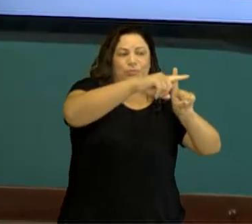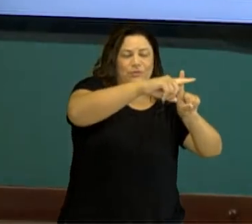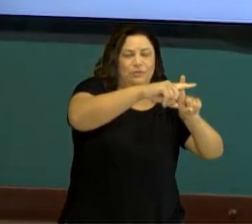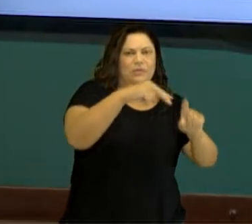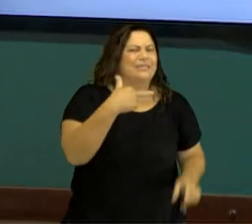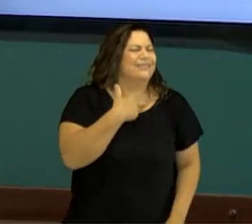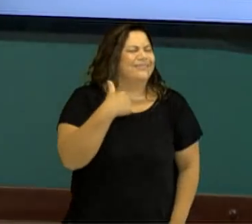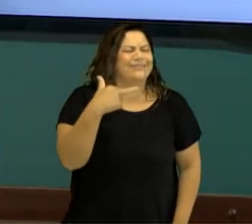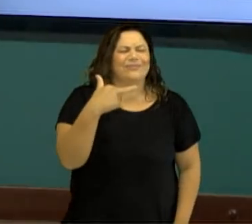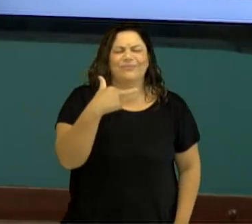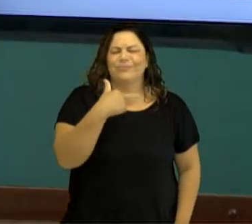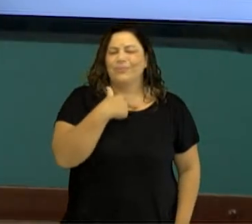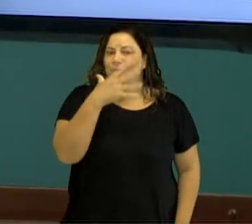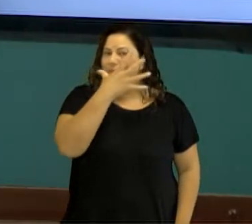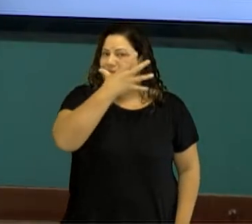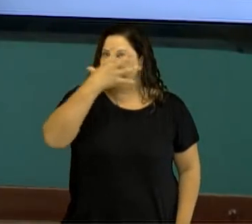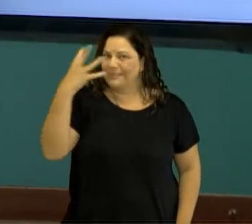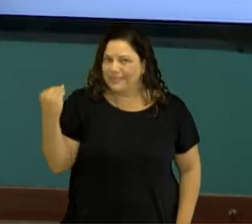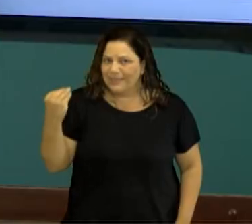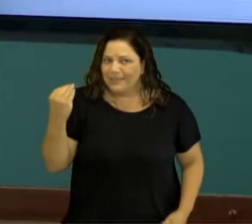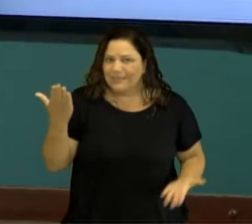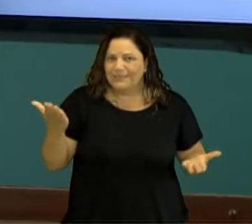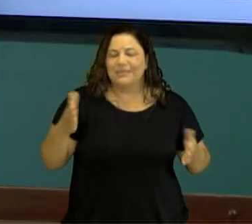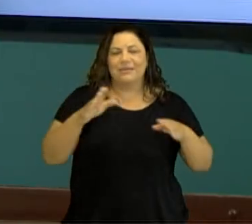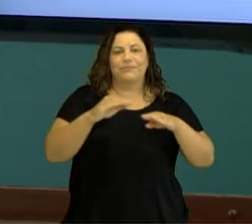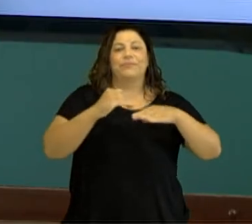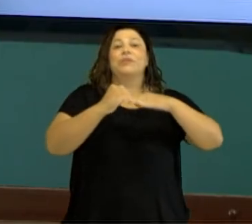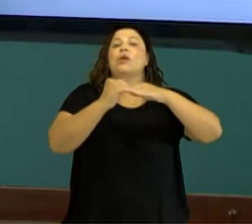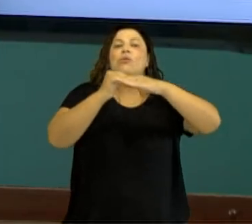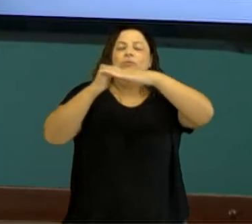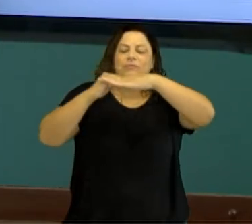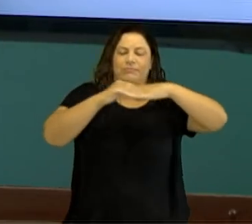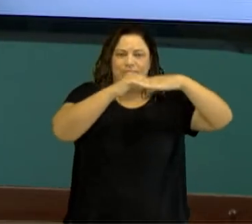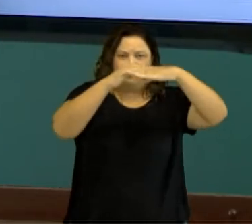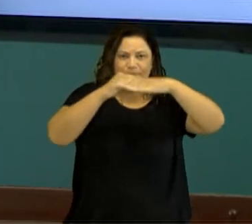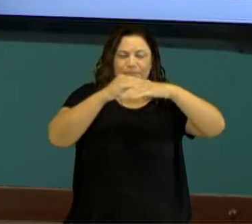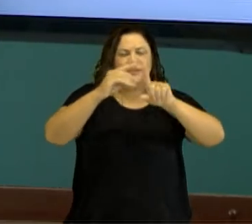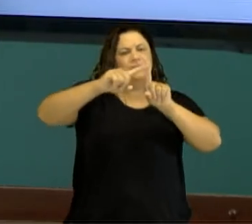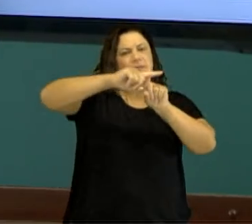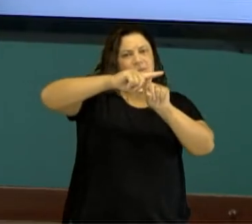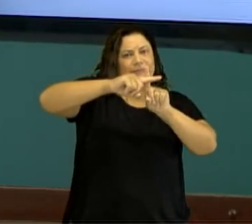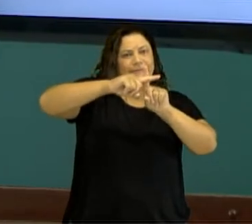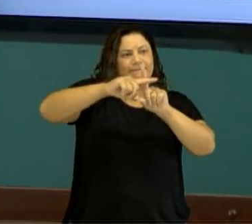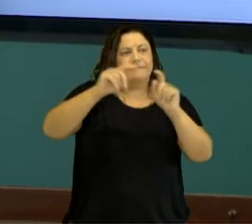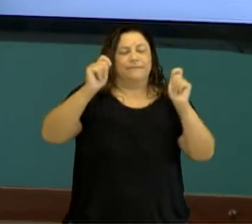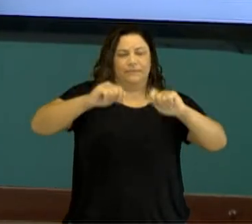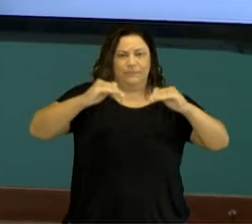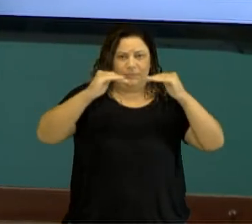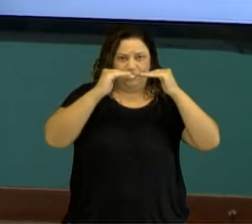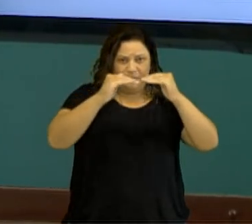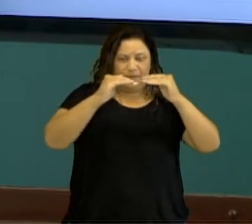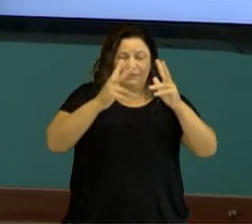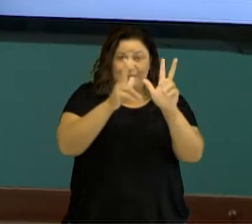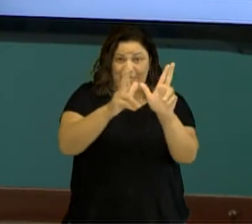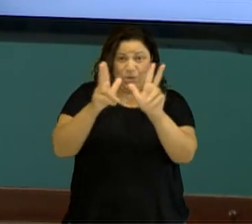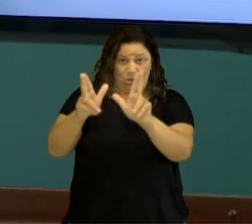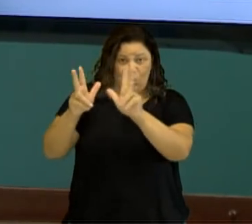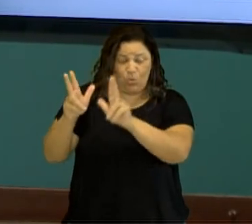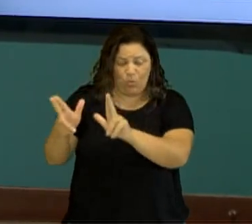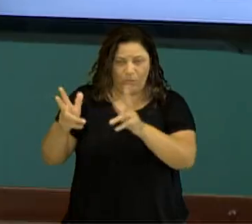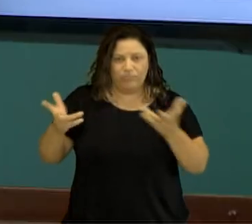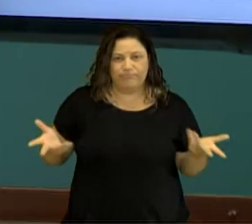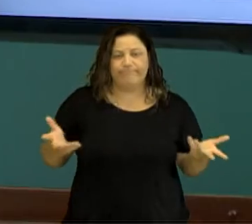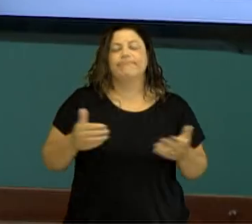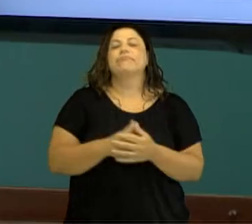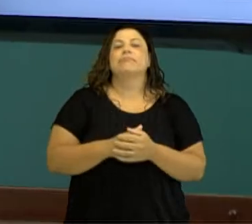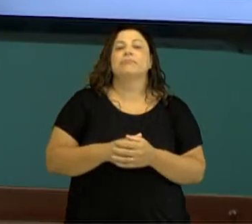isso. Quando um átomo, quando está em equilíbrio, é um átomo neutro. Carga positiva, prótons é igual aos elétrons. Quando esse